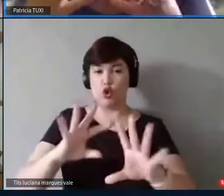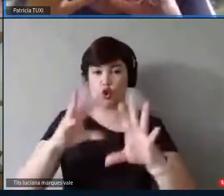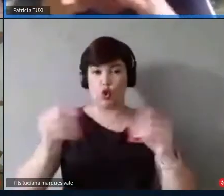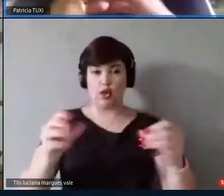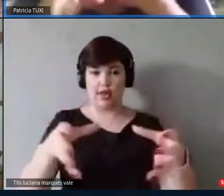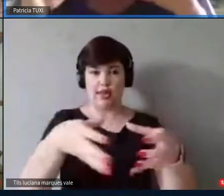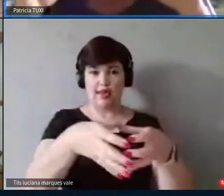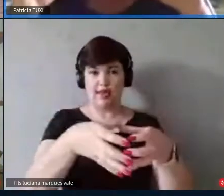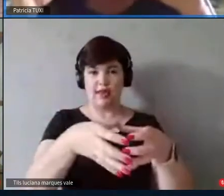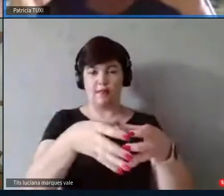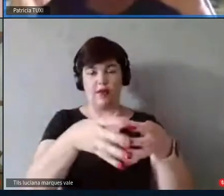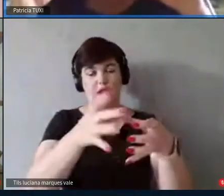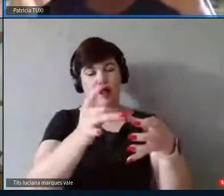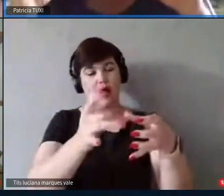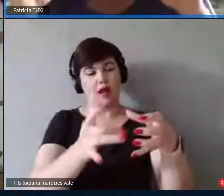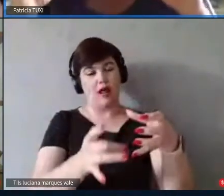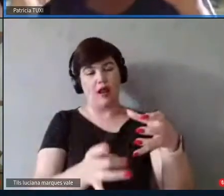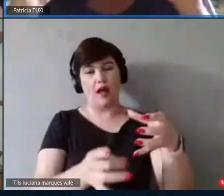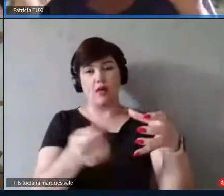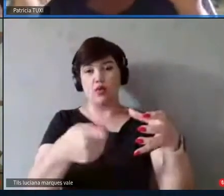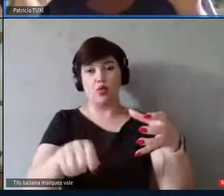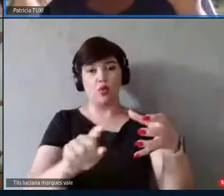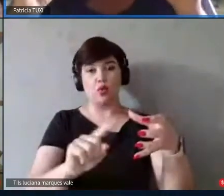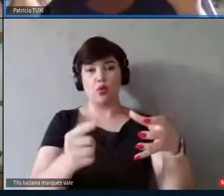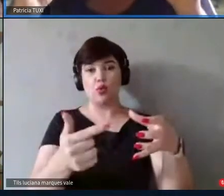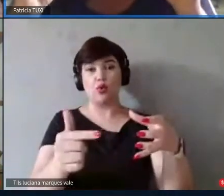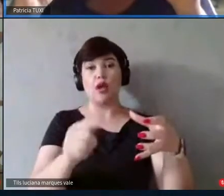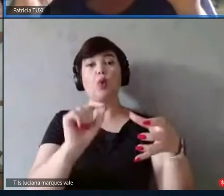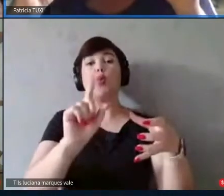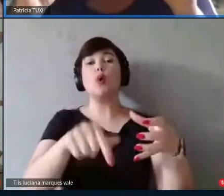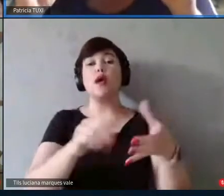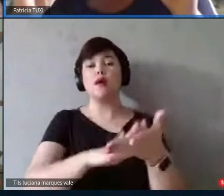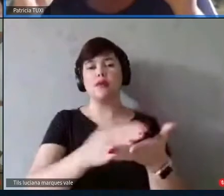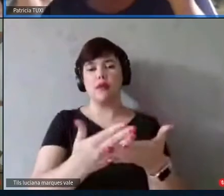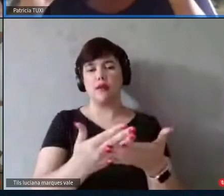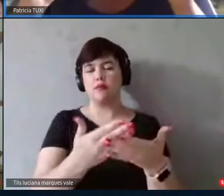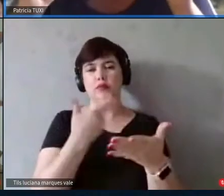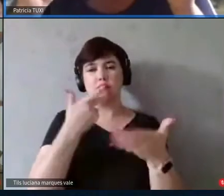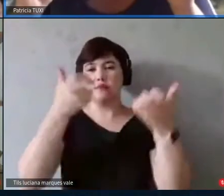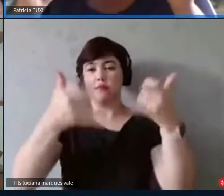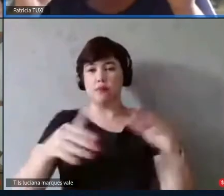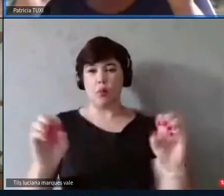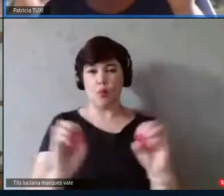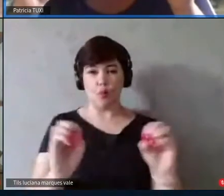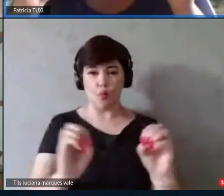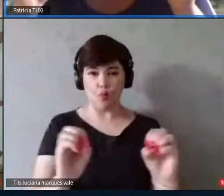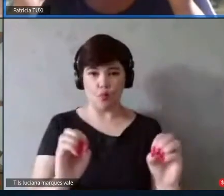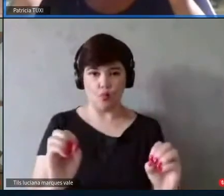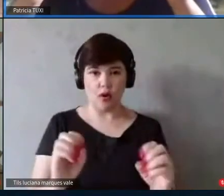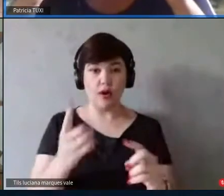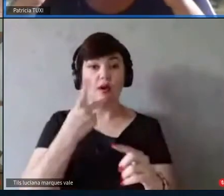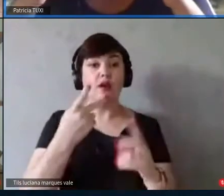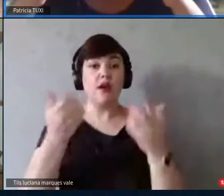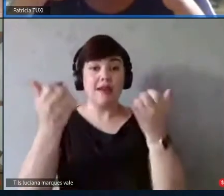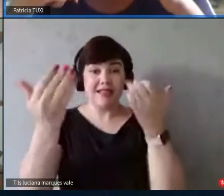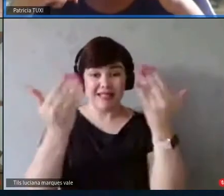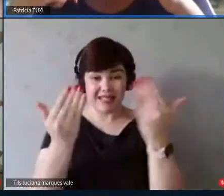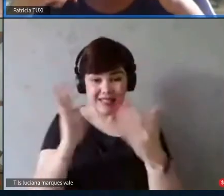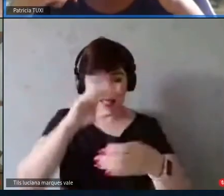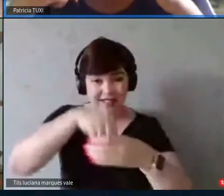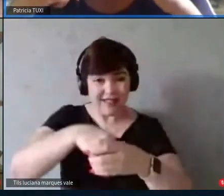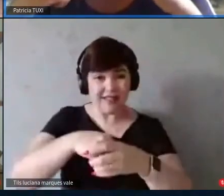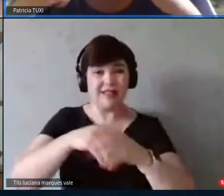toda ali, sem nenhuma especificação do que era o intérprete. Então, quando você faz essa análise no